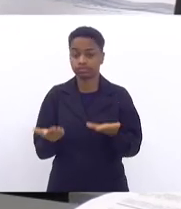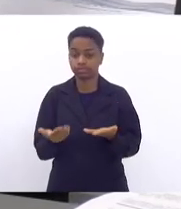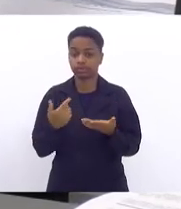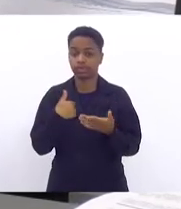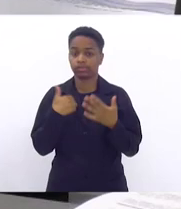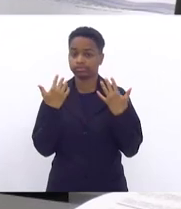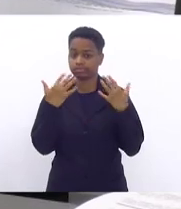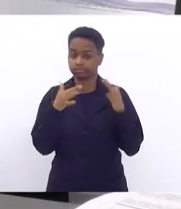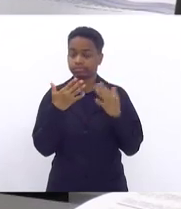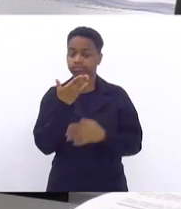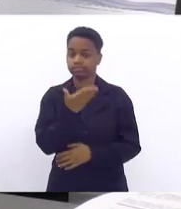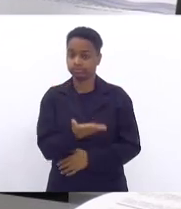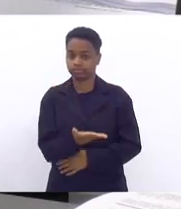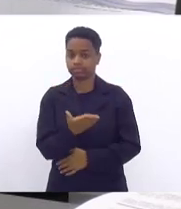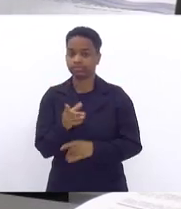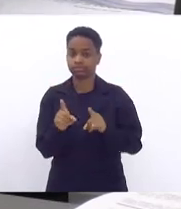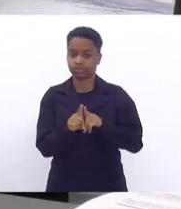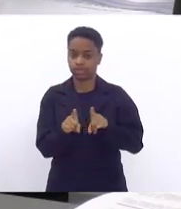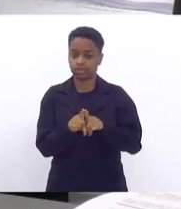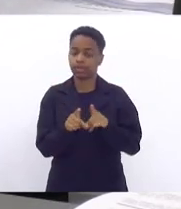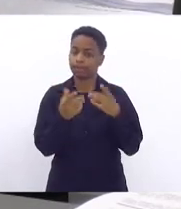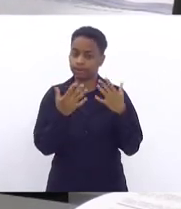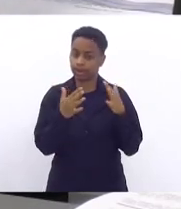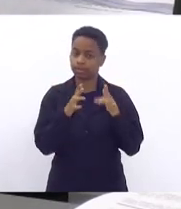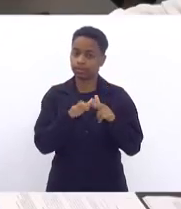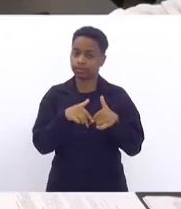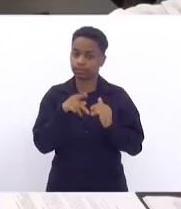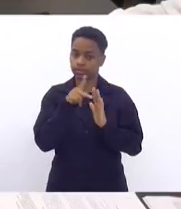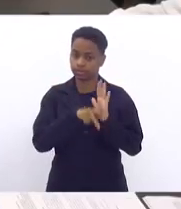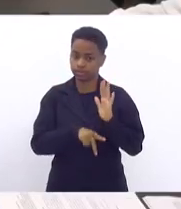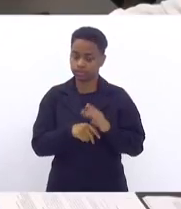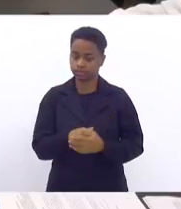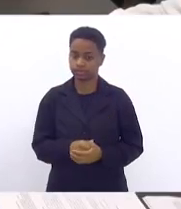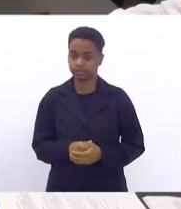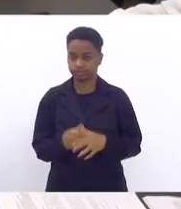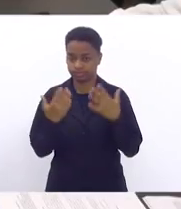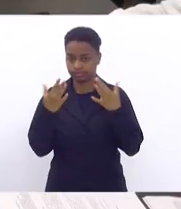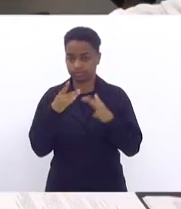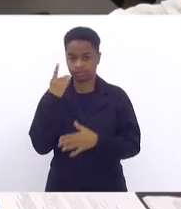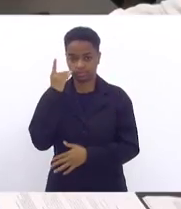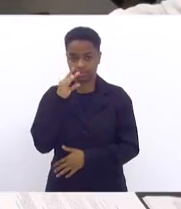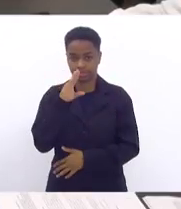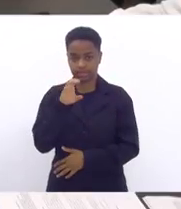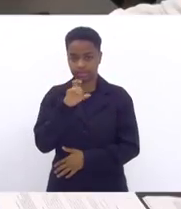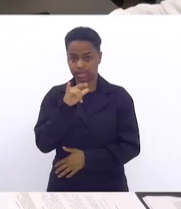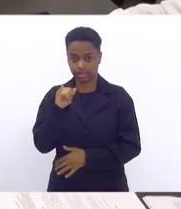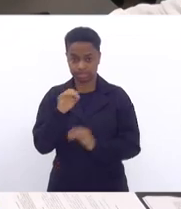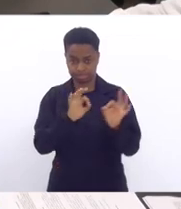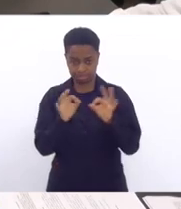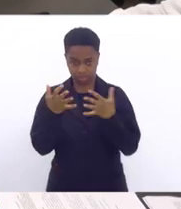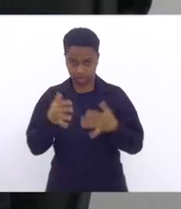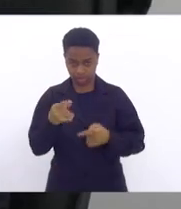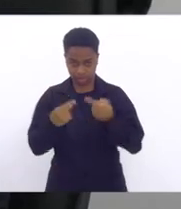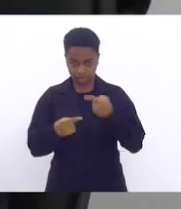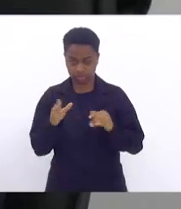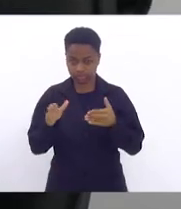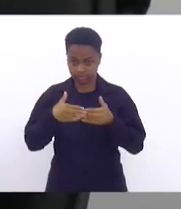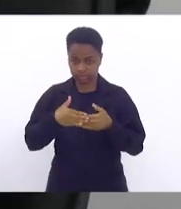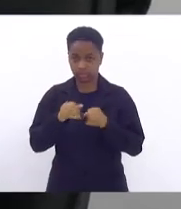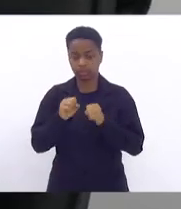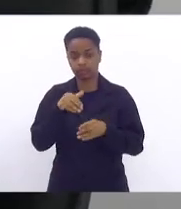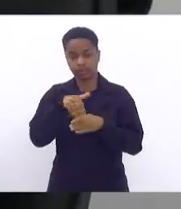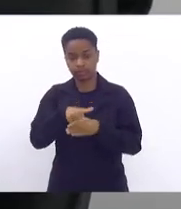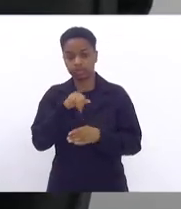as minhas saudações à Vossa Excelência. Parabéns pelo projeto. Parabéns, deputada Célia. Não havendo quem queira discutir, encerrar a discussão. Em